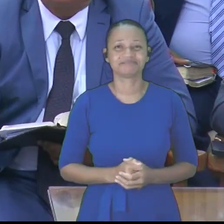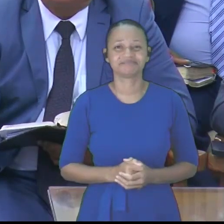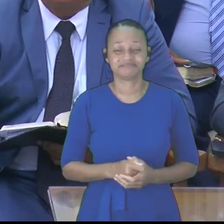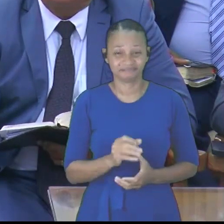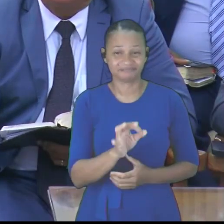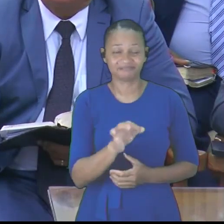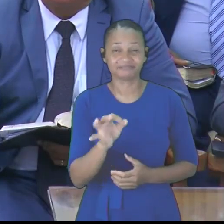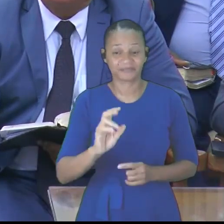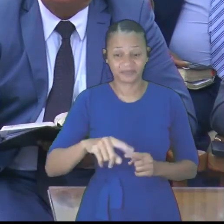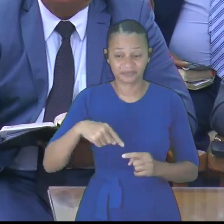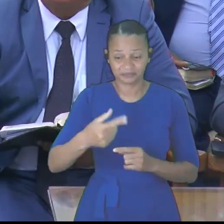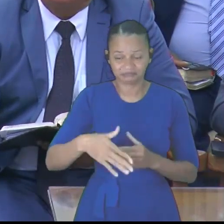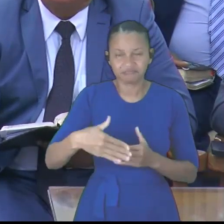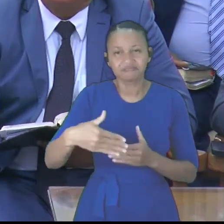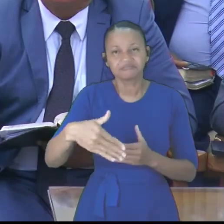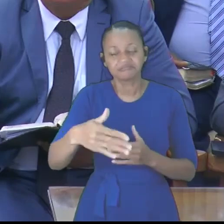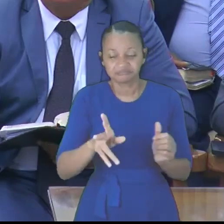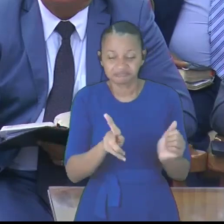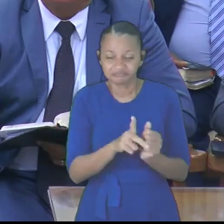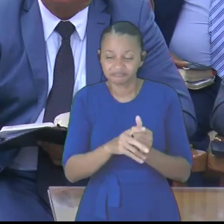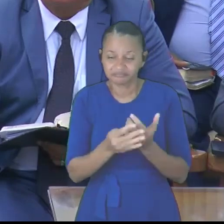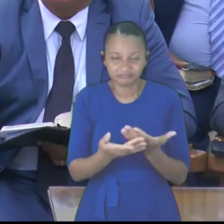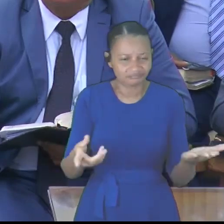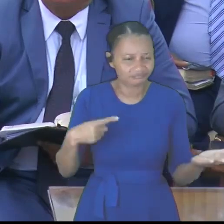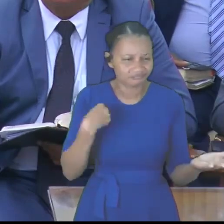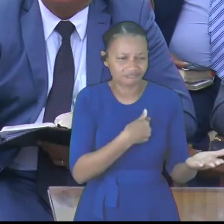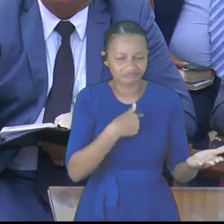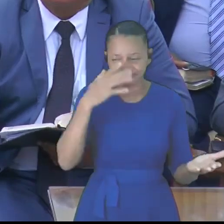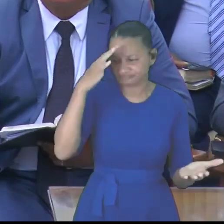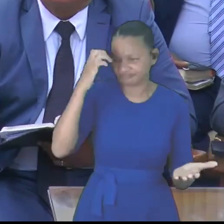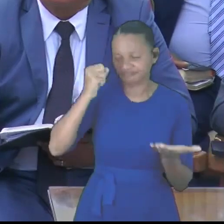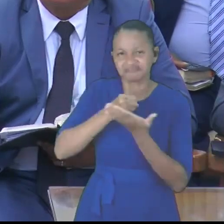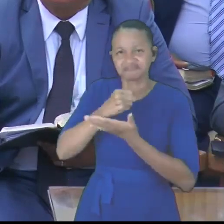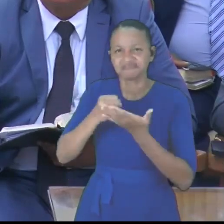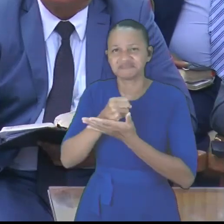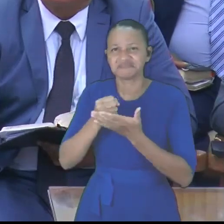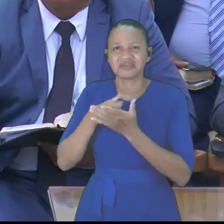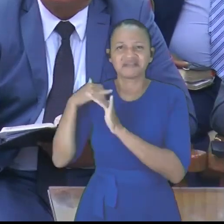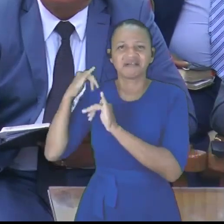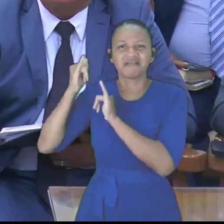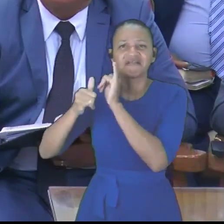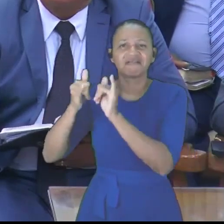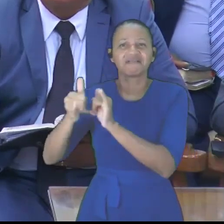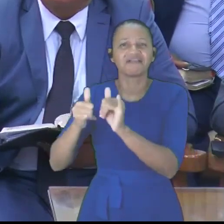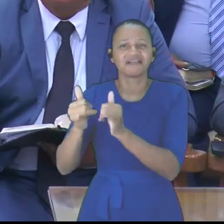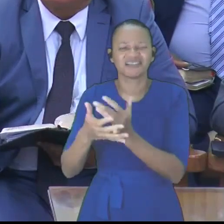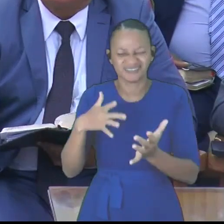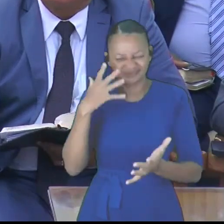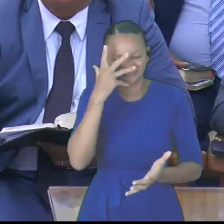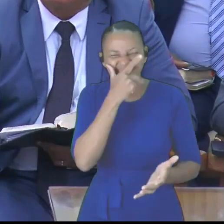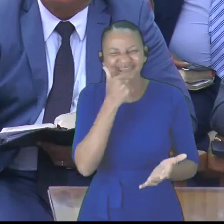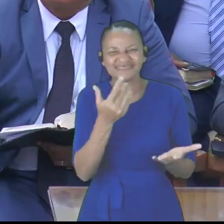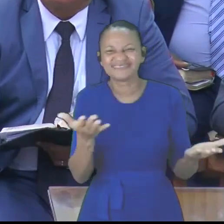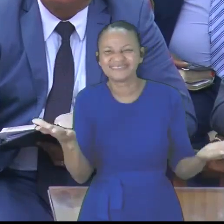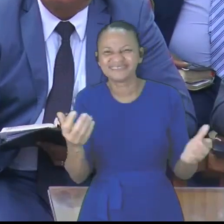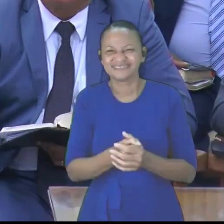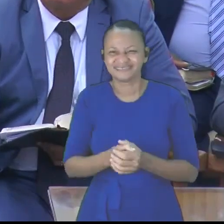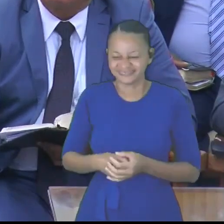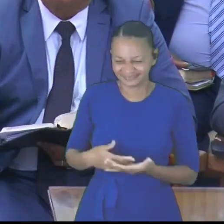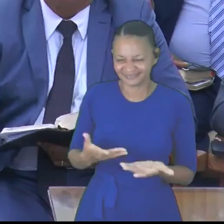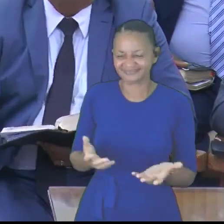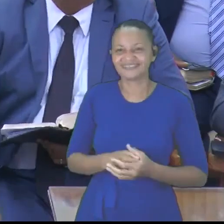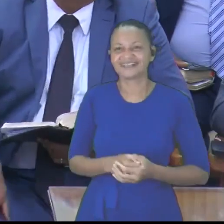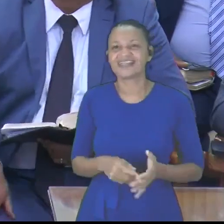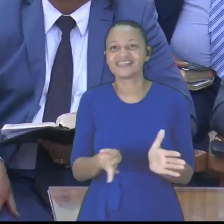Né? Depois lá na frente Pedro vai dizer: a nossa fé não está baseada em fábulas. Olha, irmão, que coisa linda. Quando Pedro está